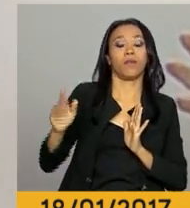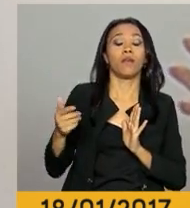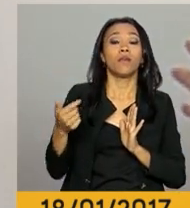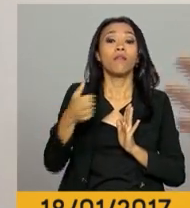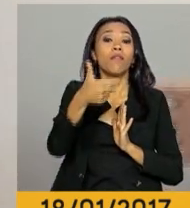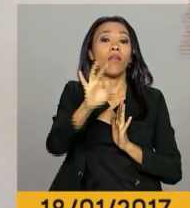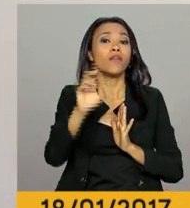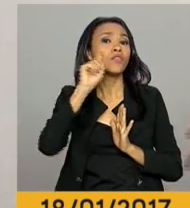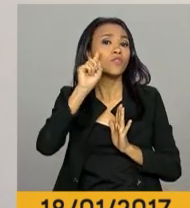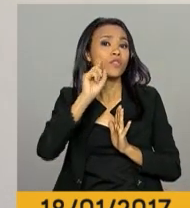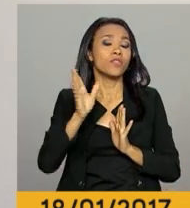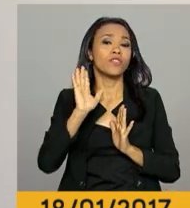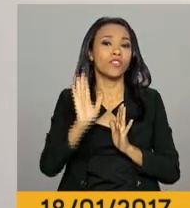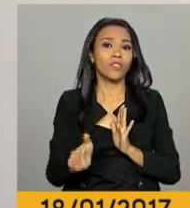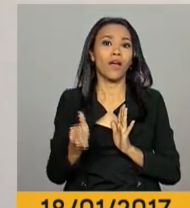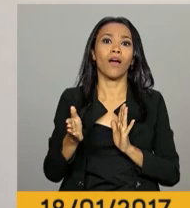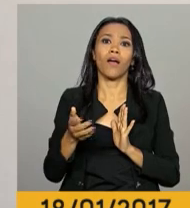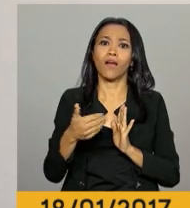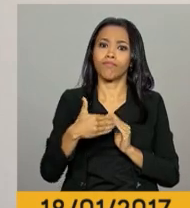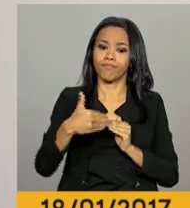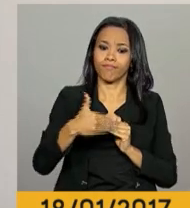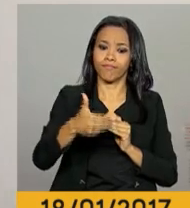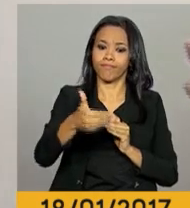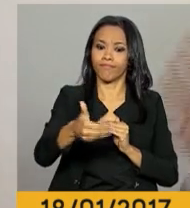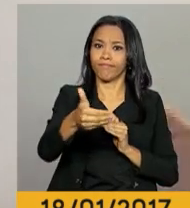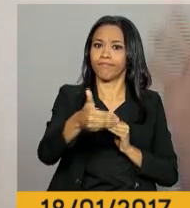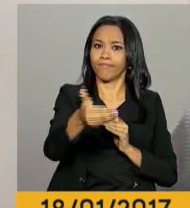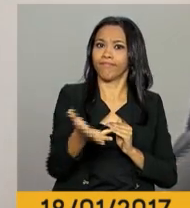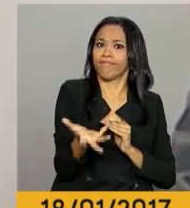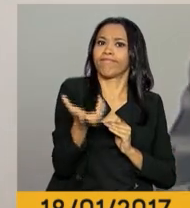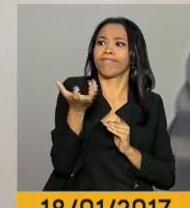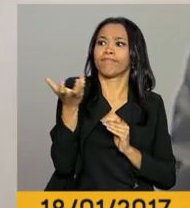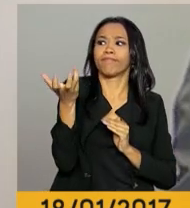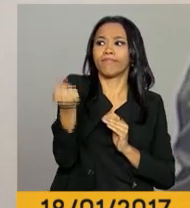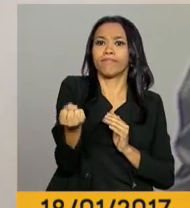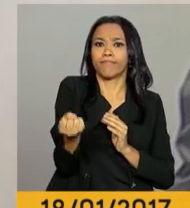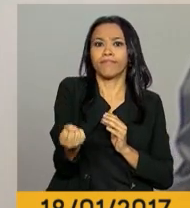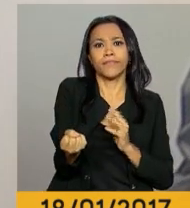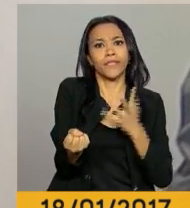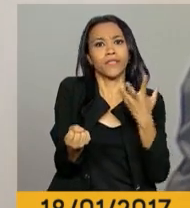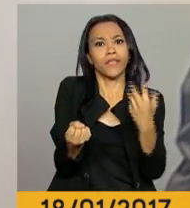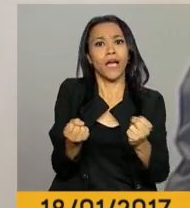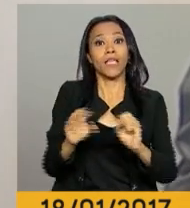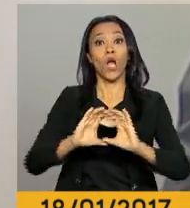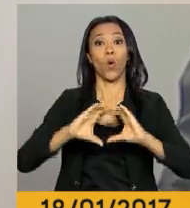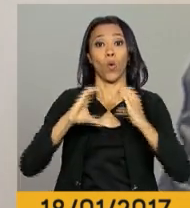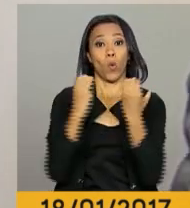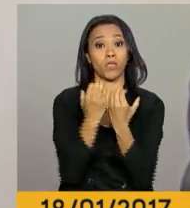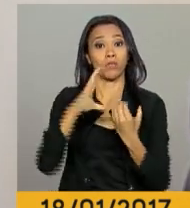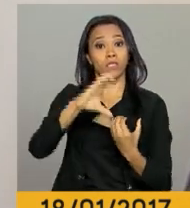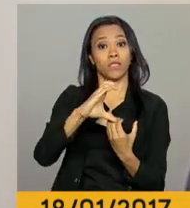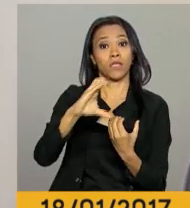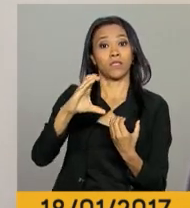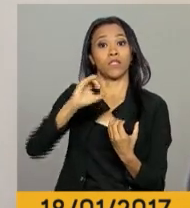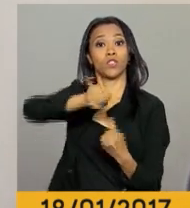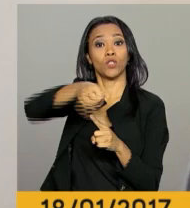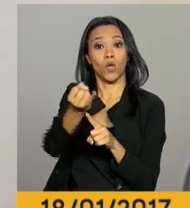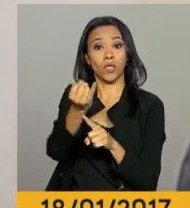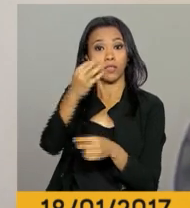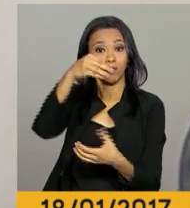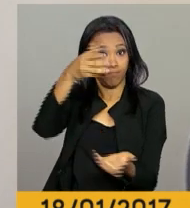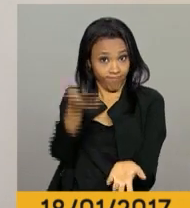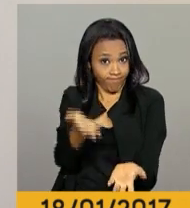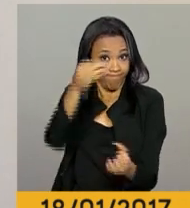dias já se deu admissibilidade da reforma na comissão de conselho de Justiça veja como as pessoas